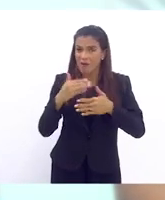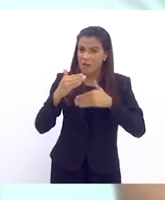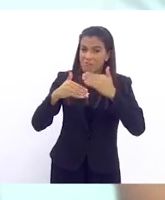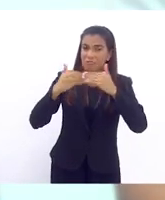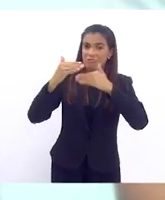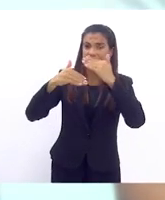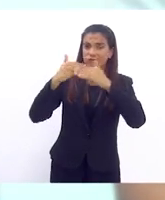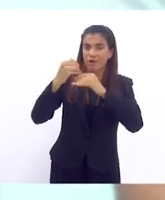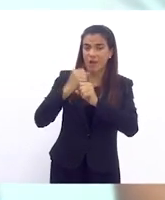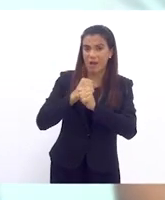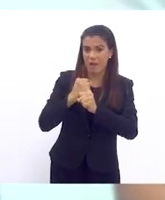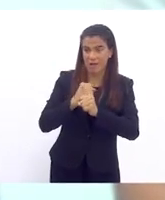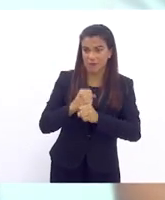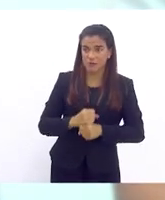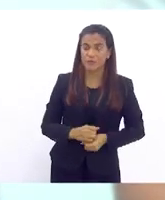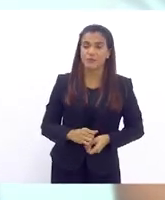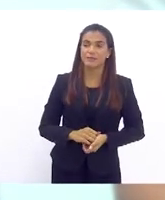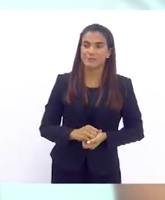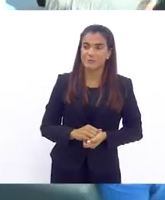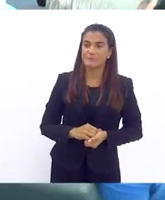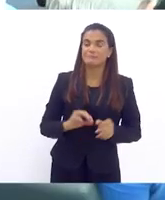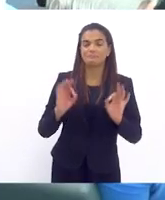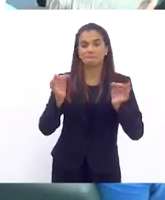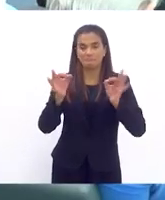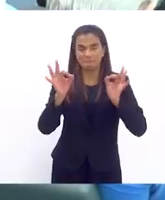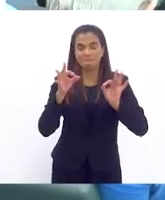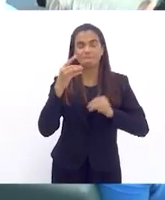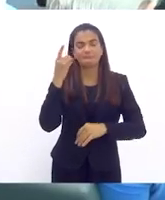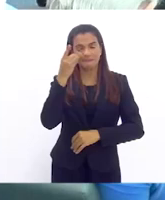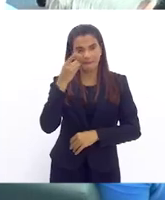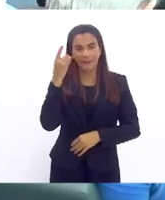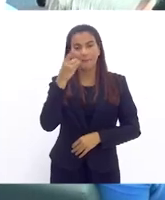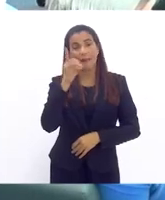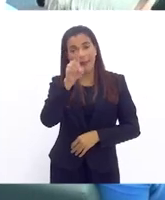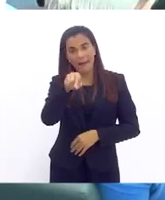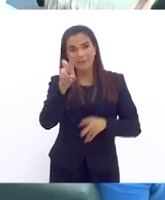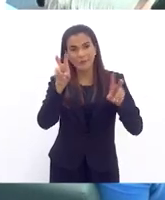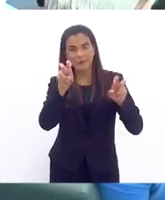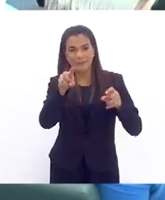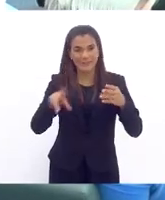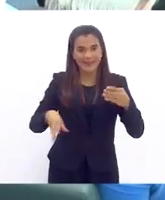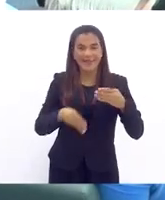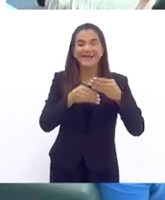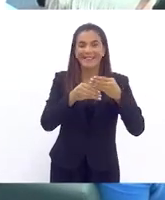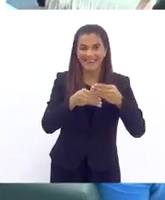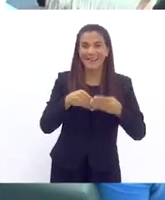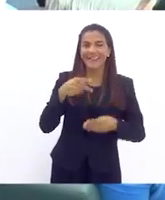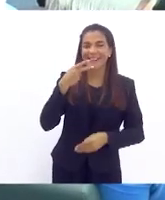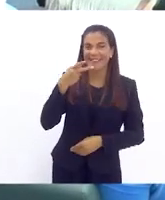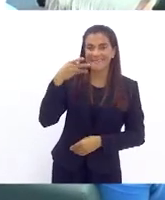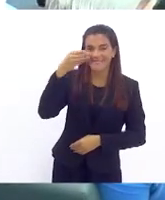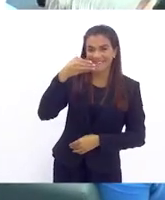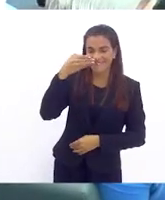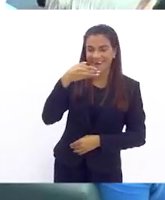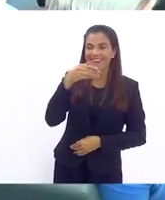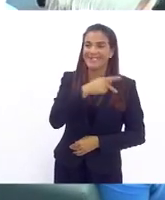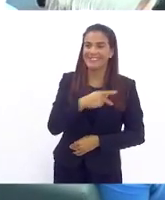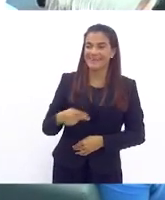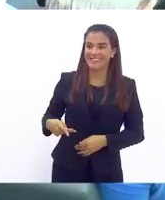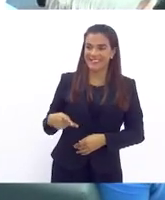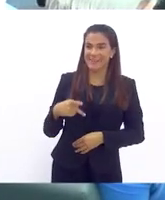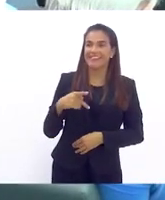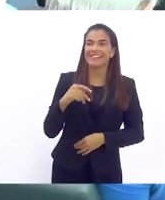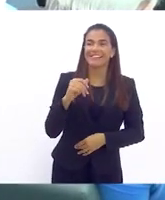nos últimos anos é muito bem Deputado é justamente isso que eu queria complementar na fala do presidente da nama é